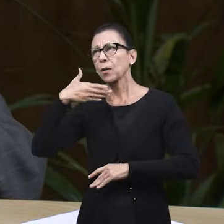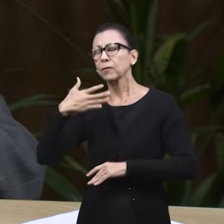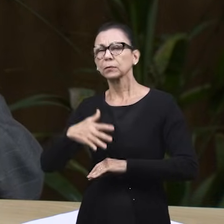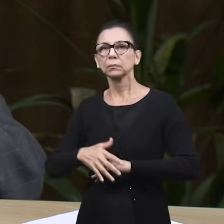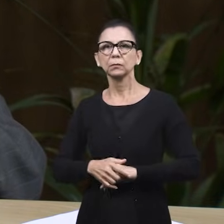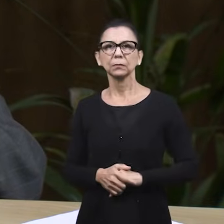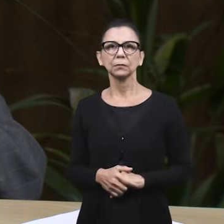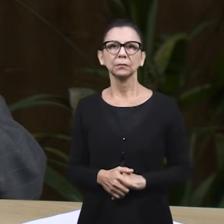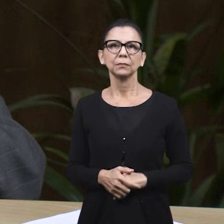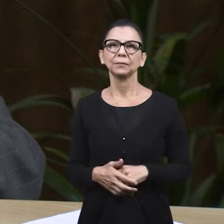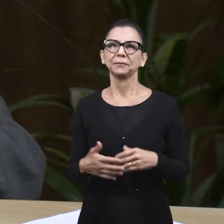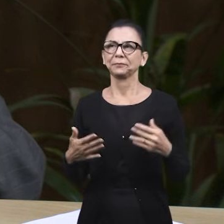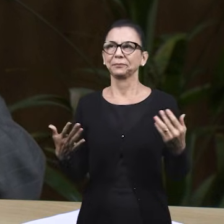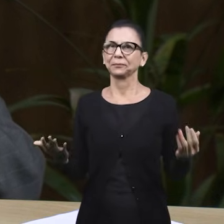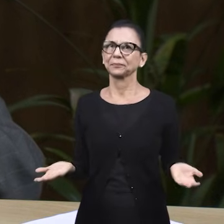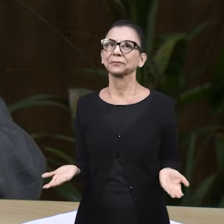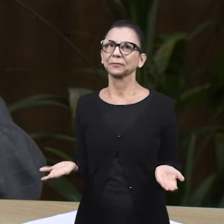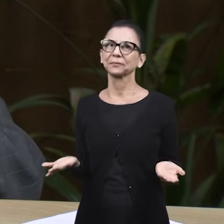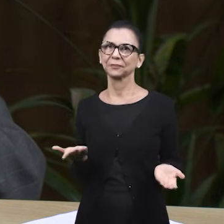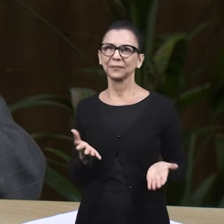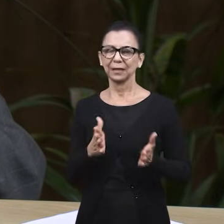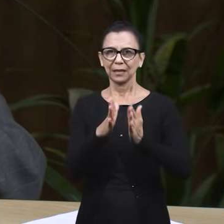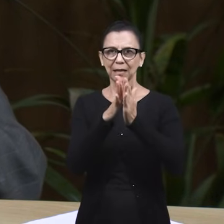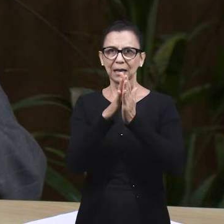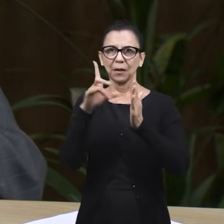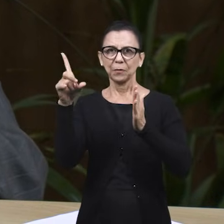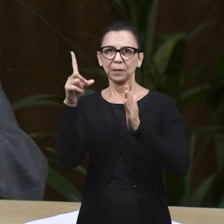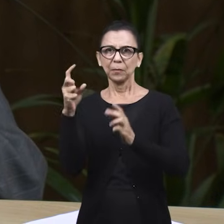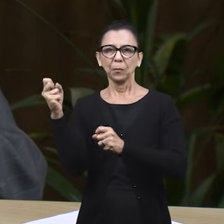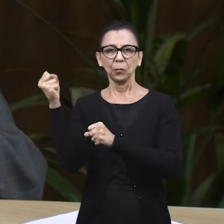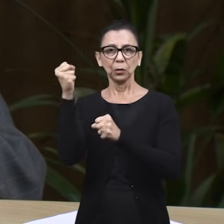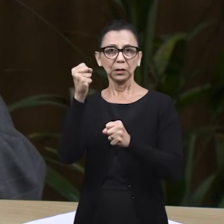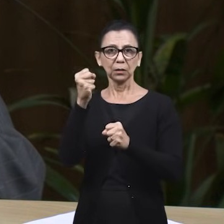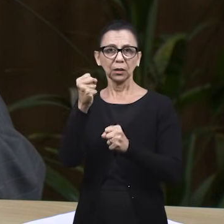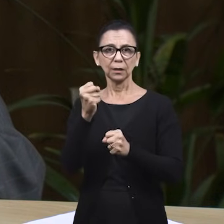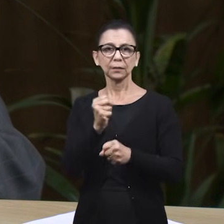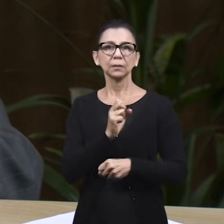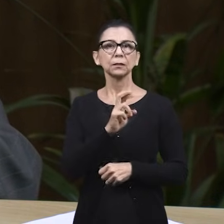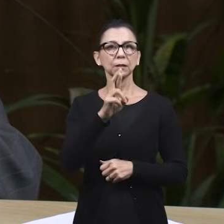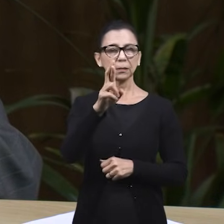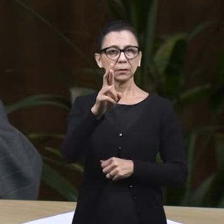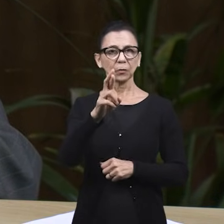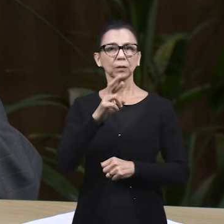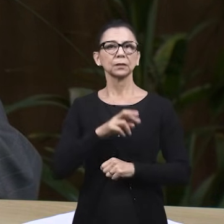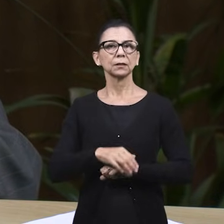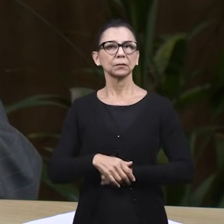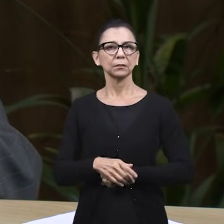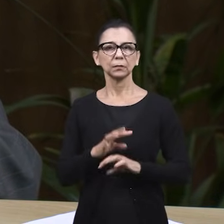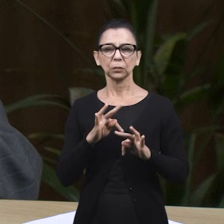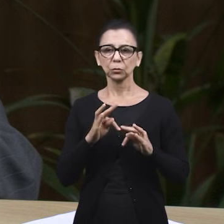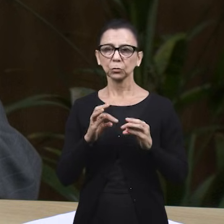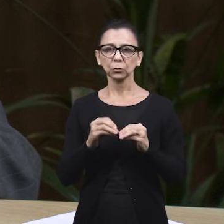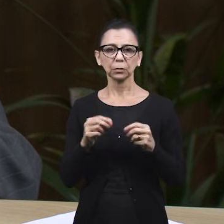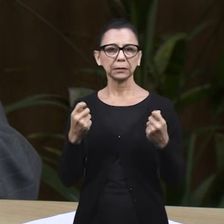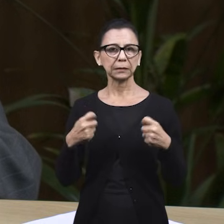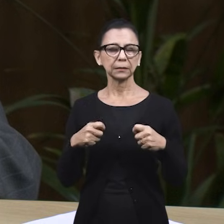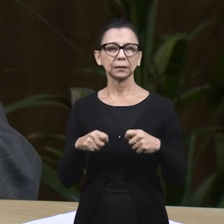responder. A palavra tem aptidão para responder. O maior sinal que você pode pedir é um sinal na